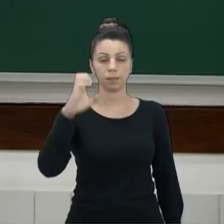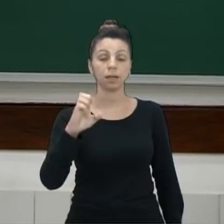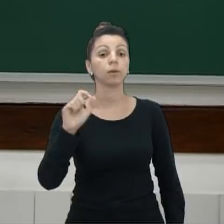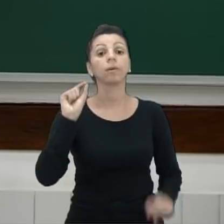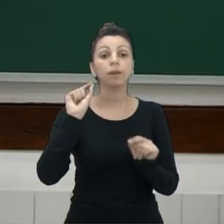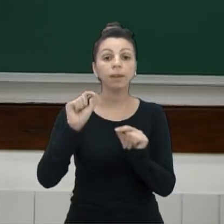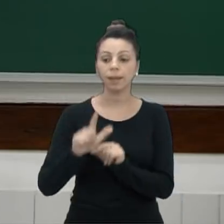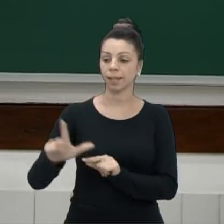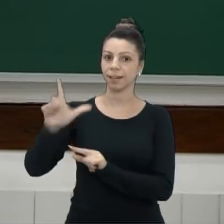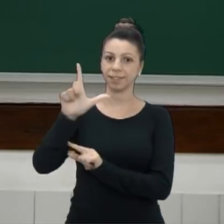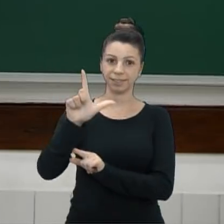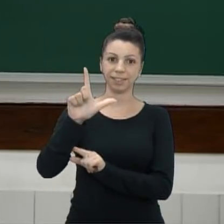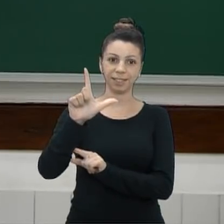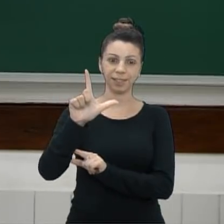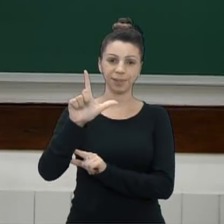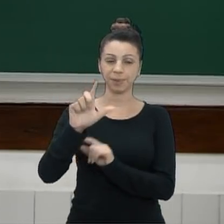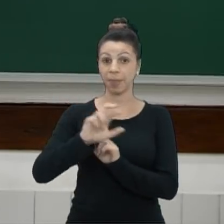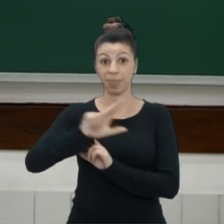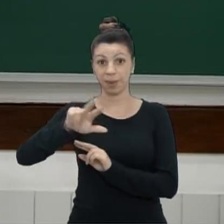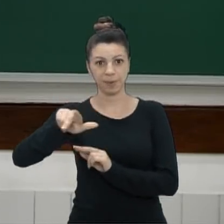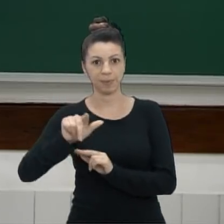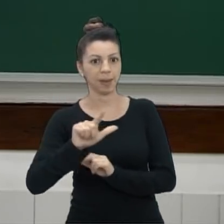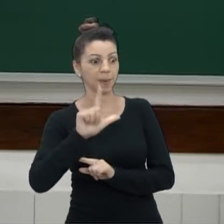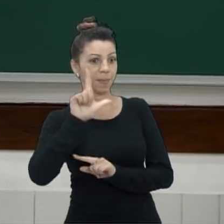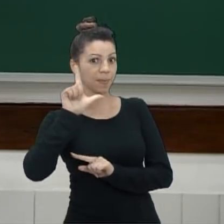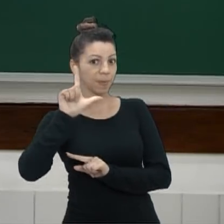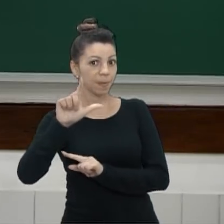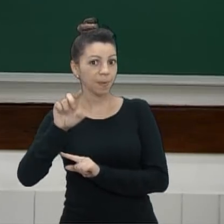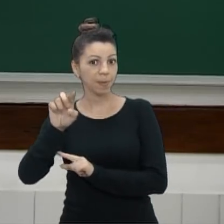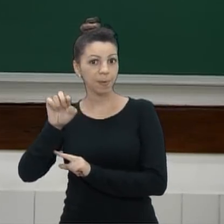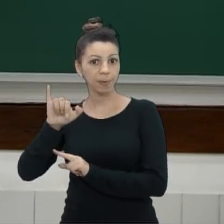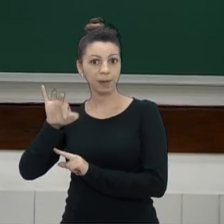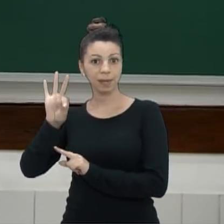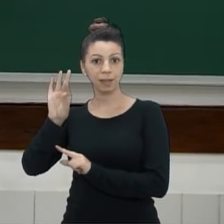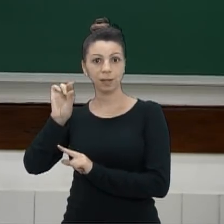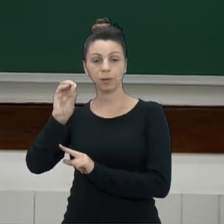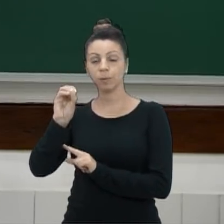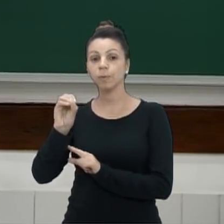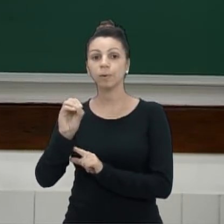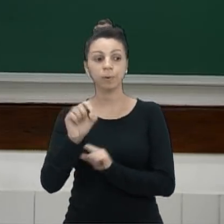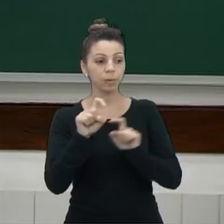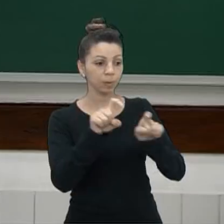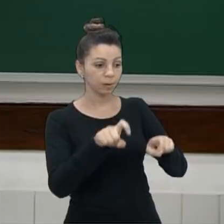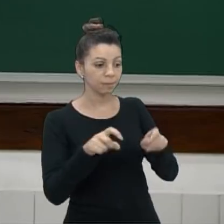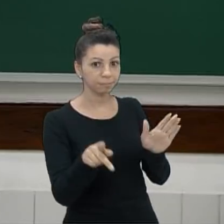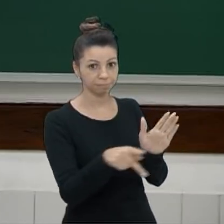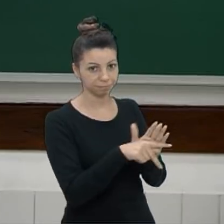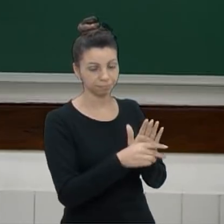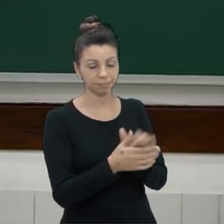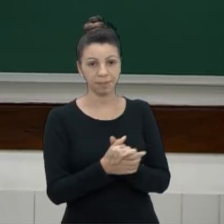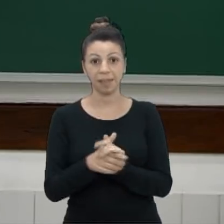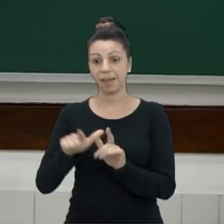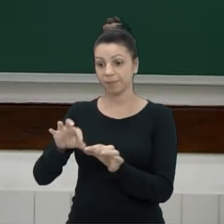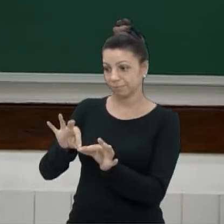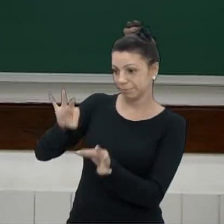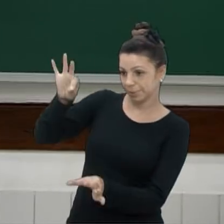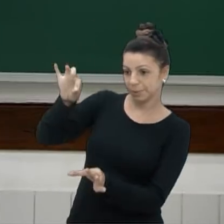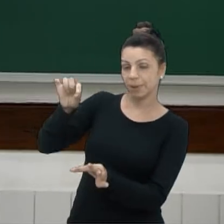litros. Agora, não aquele litro de medida agrária, o litro da garrafa que vocês já conhecem, o litro, o mililitro e